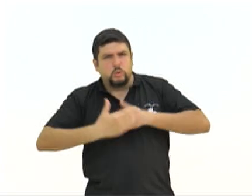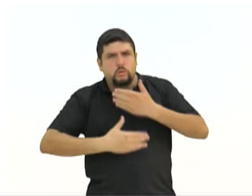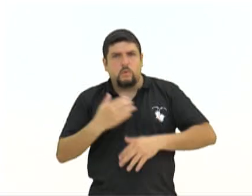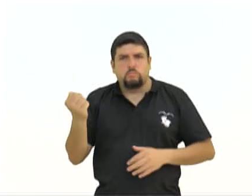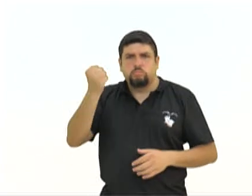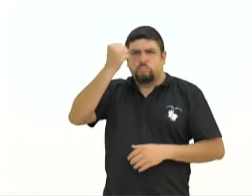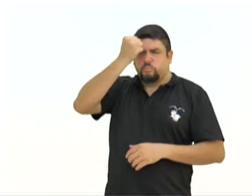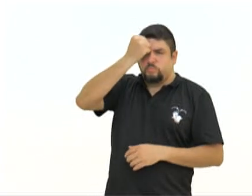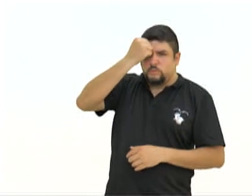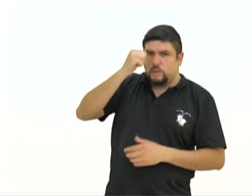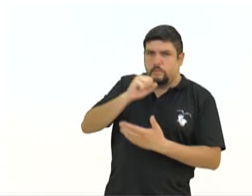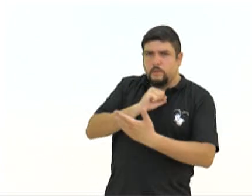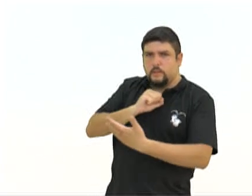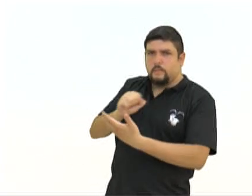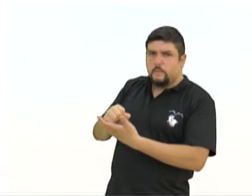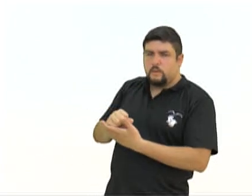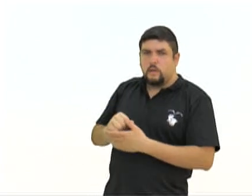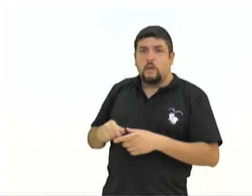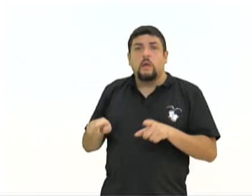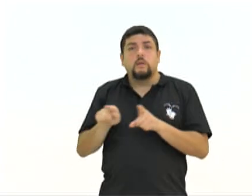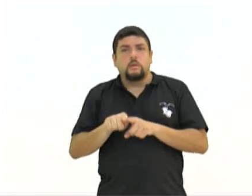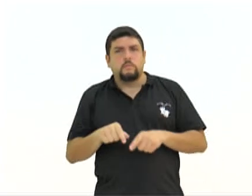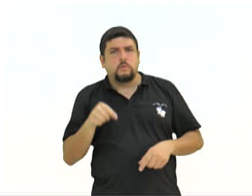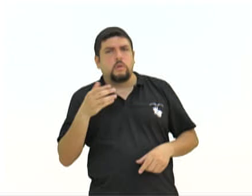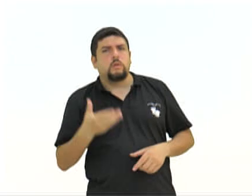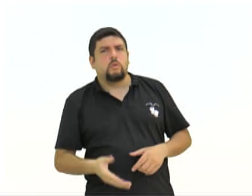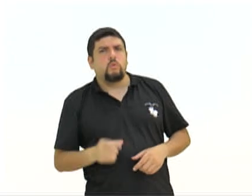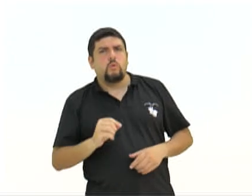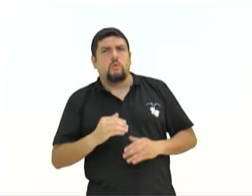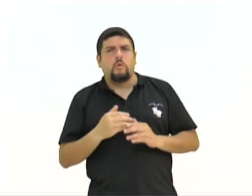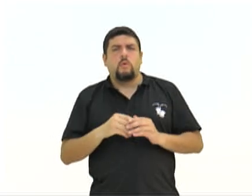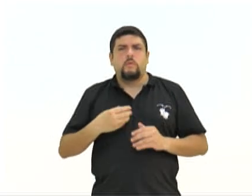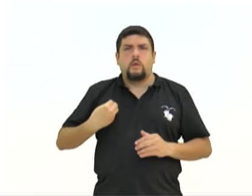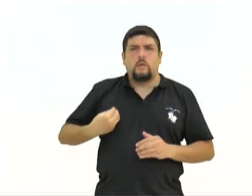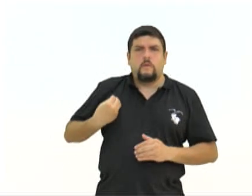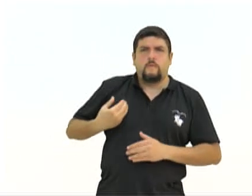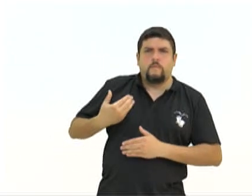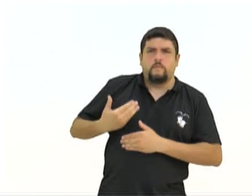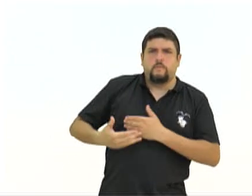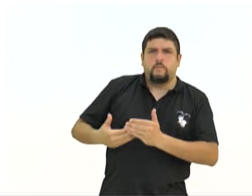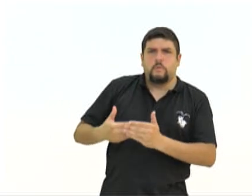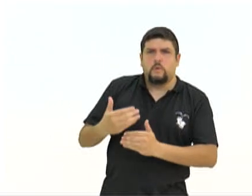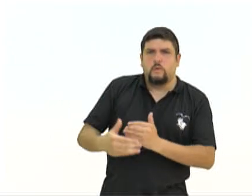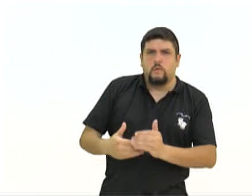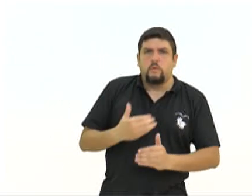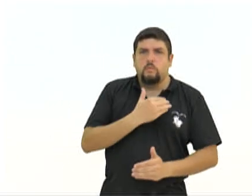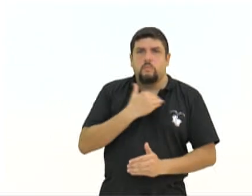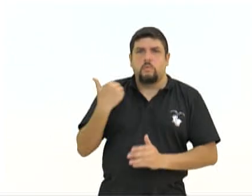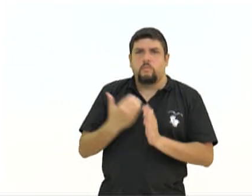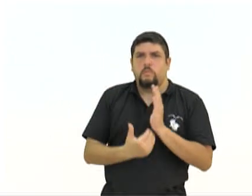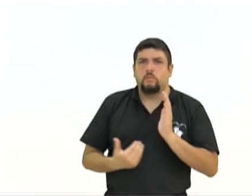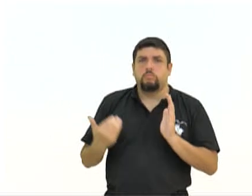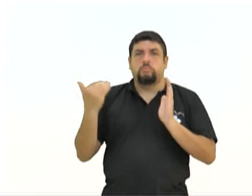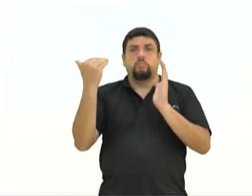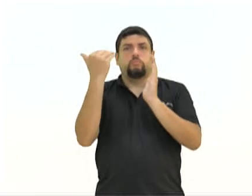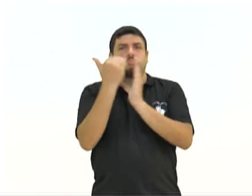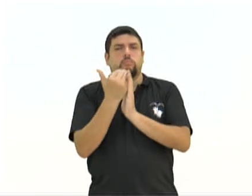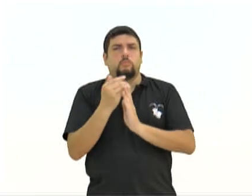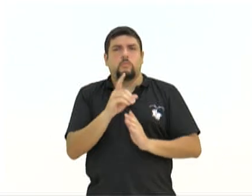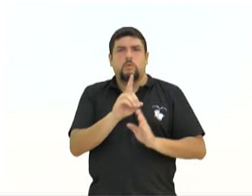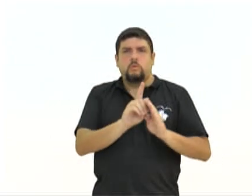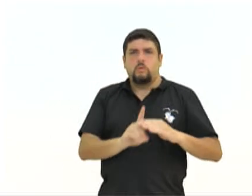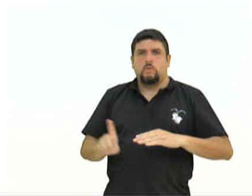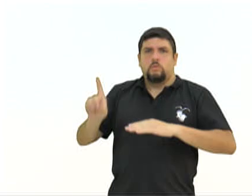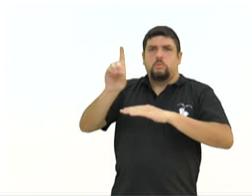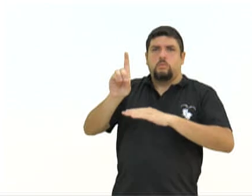também, para elevá-lo à condição divina ao fim de sua jornada, diz a historiadora Renata Belleboni,